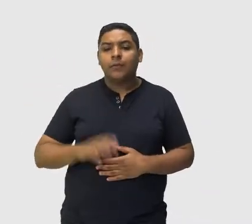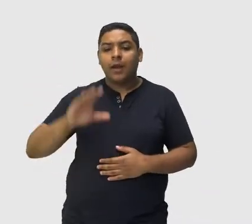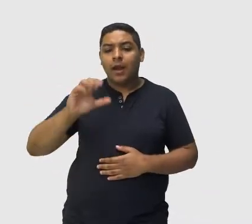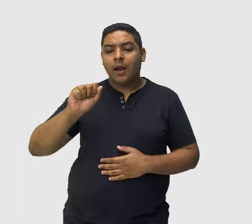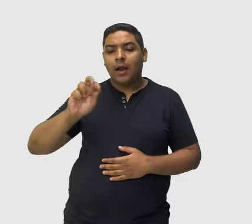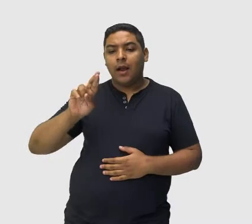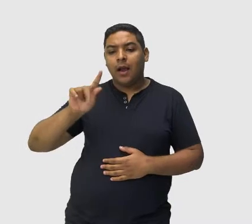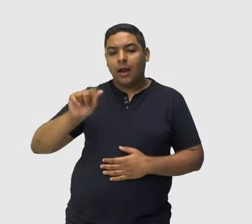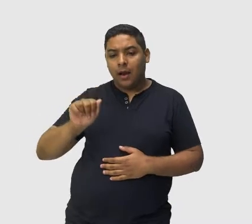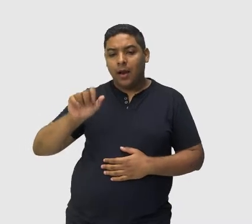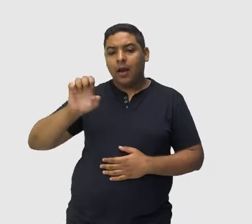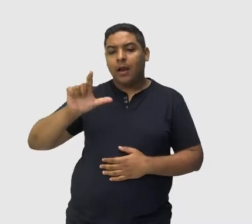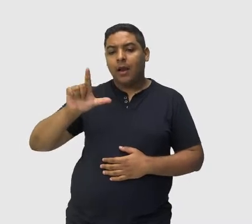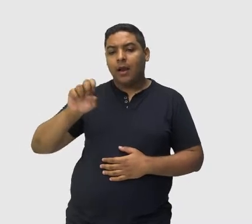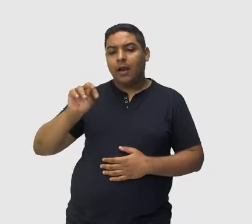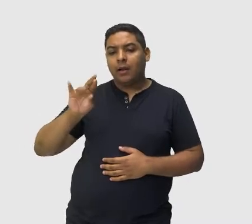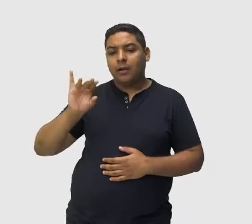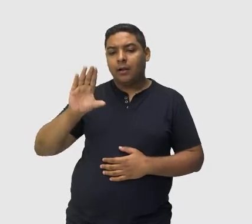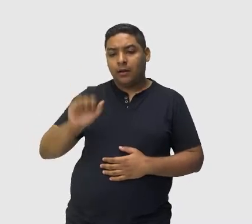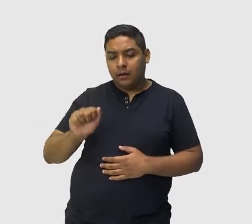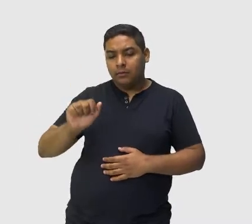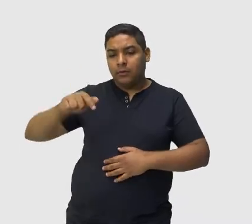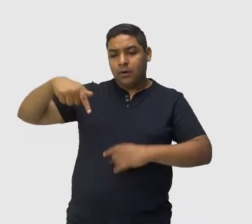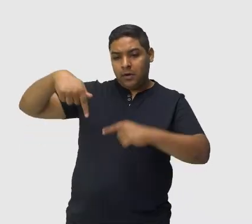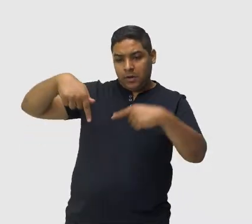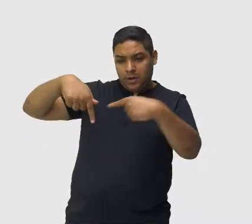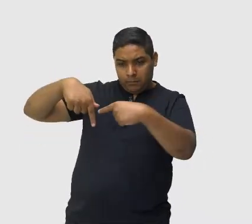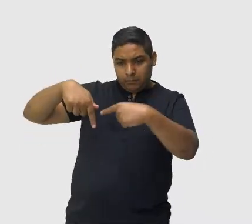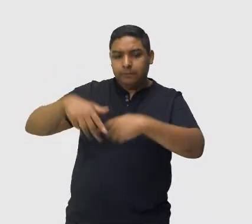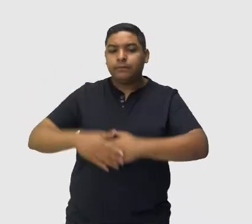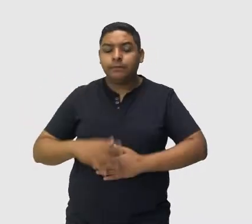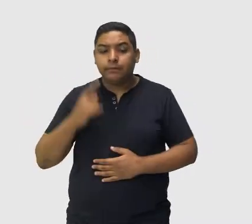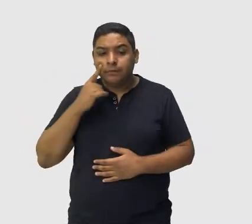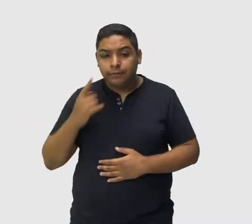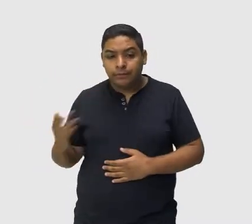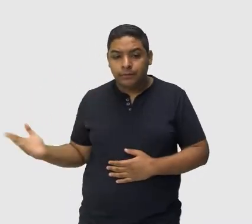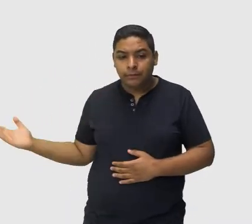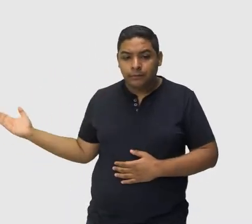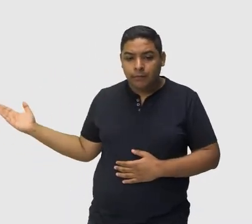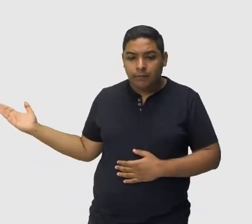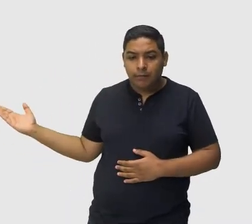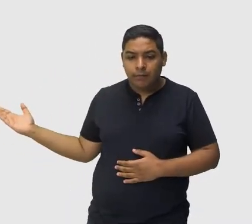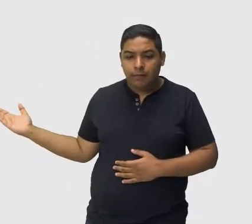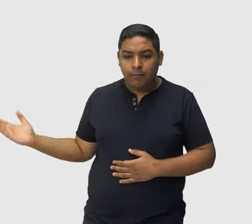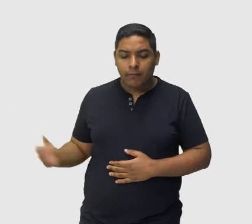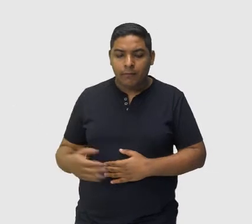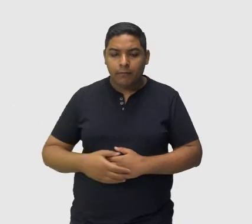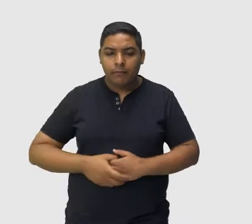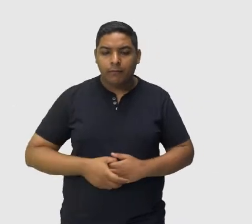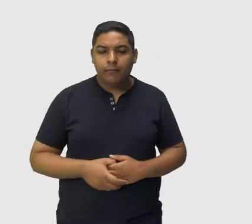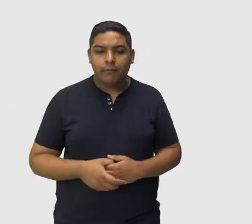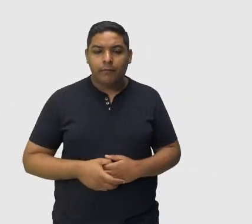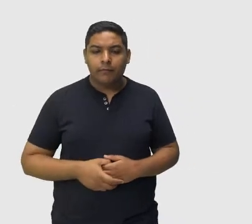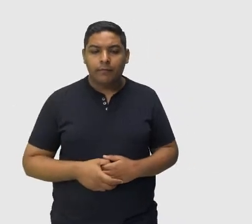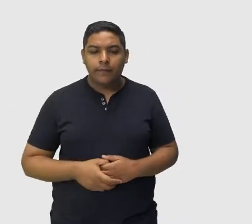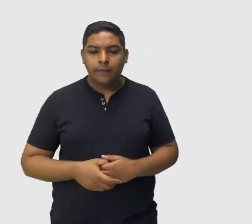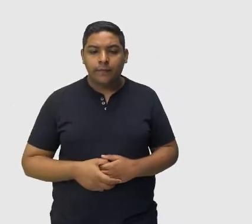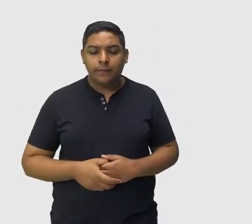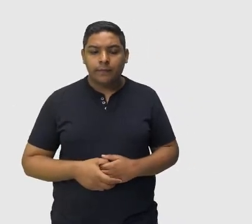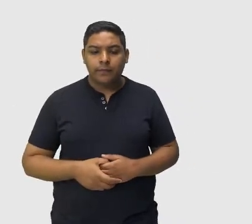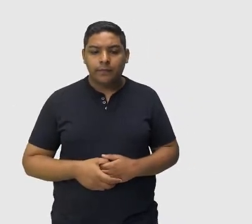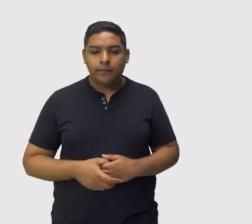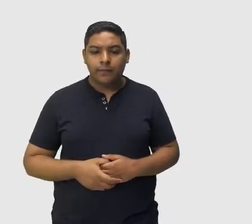capacitor, ele tem uma propriedade que é chamada de capacitância, tá certo? Essa capacitância aqui